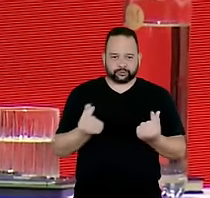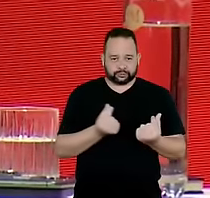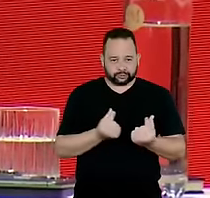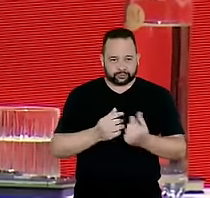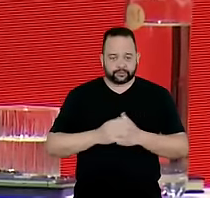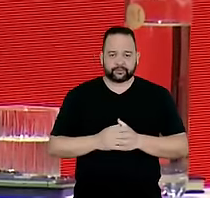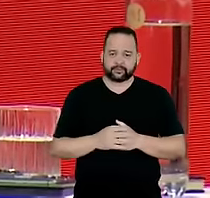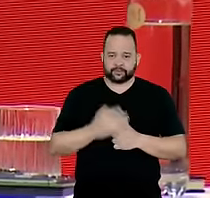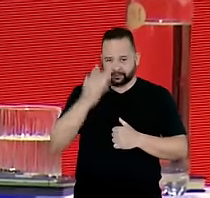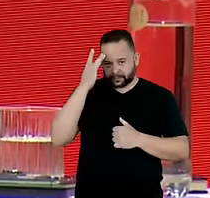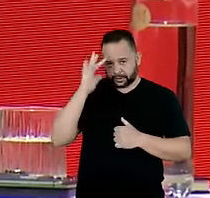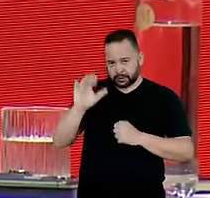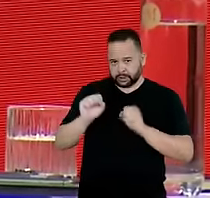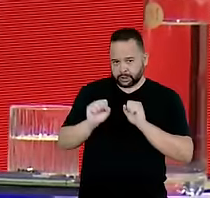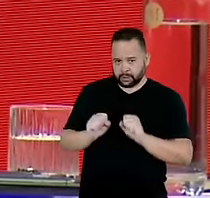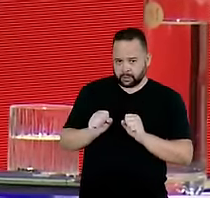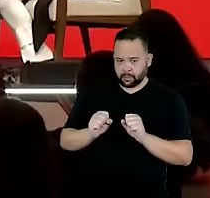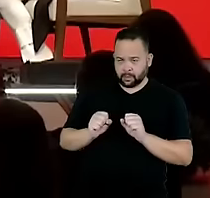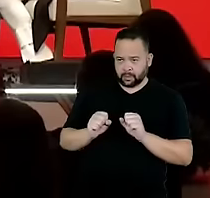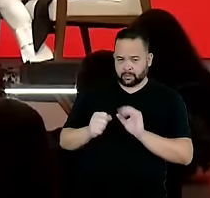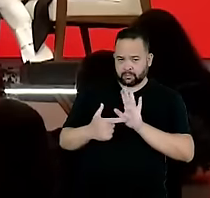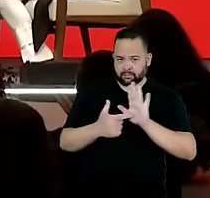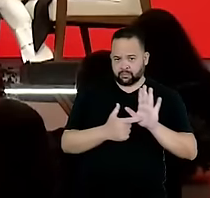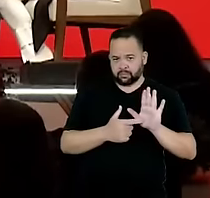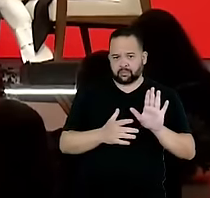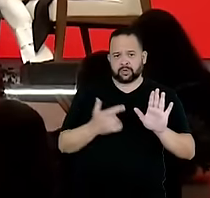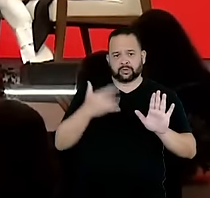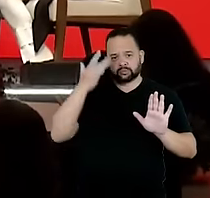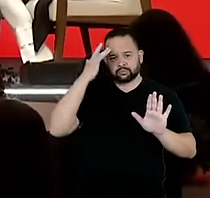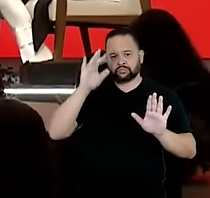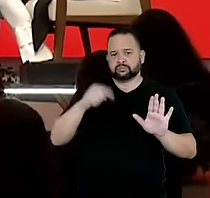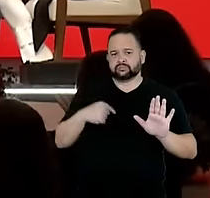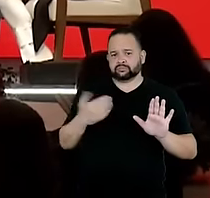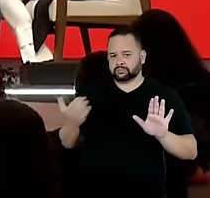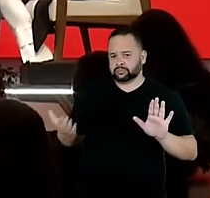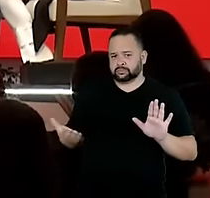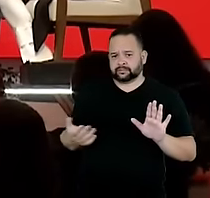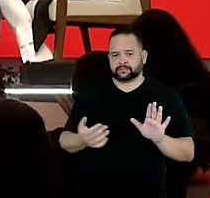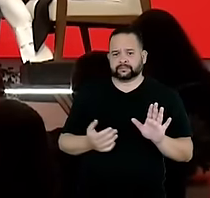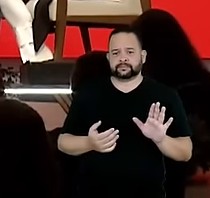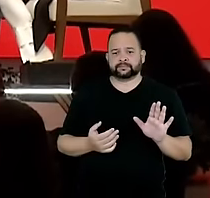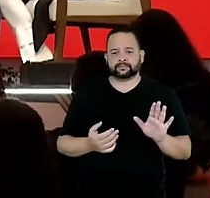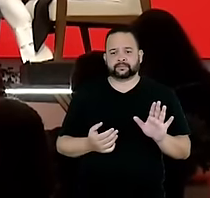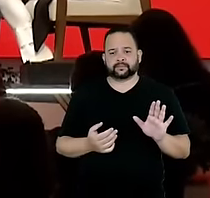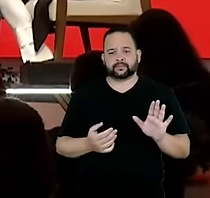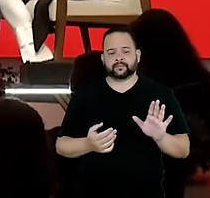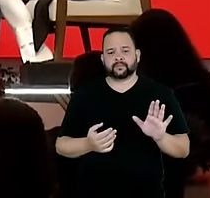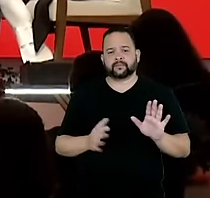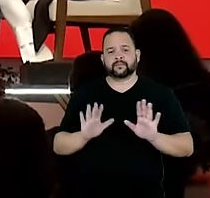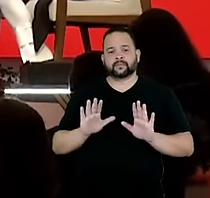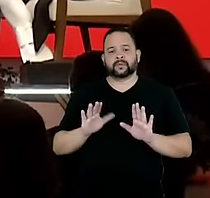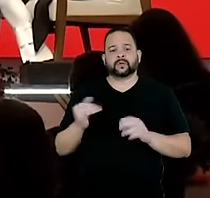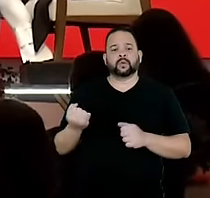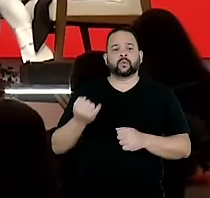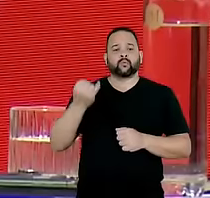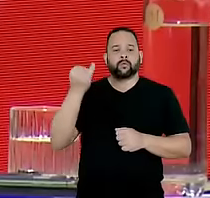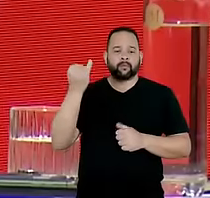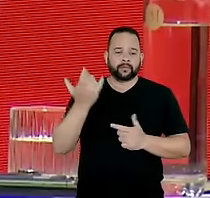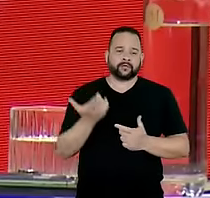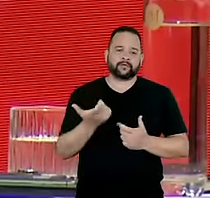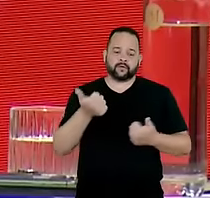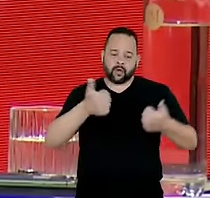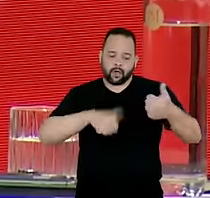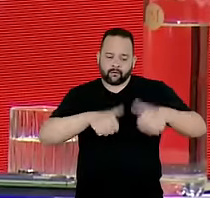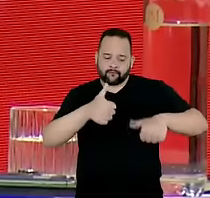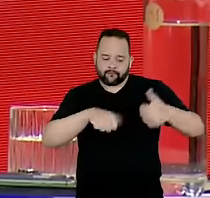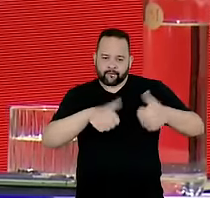aqui mas eh não sei se tá ali do lado mas enfim e a gente que é importante fazer o balanço de risco né do global e do